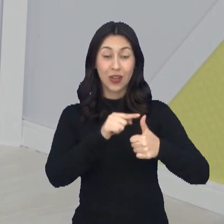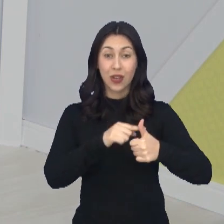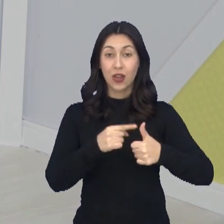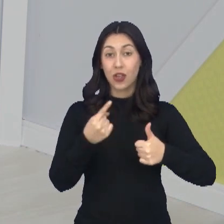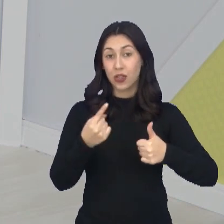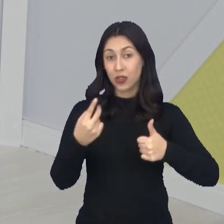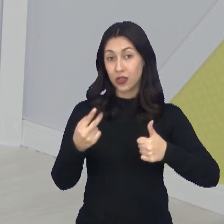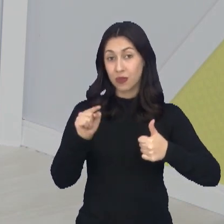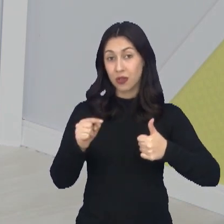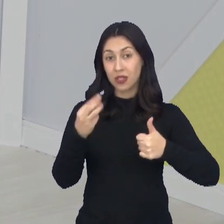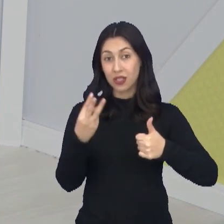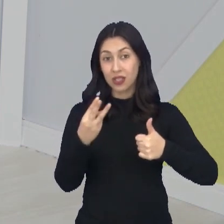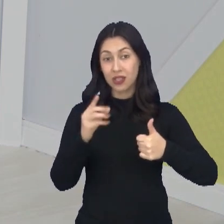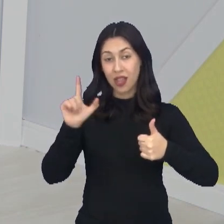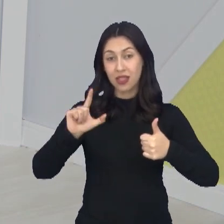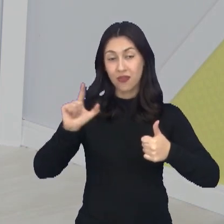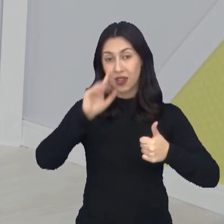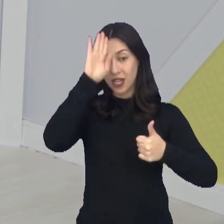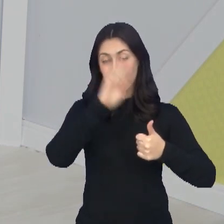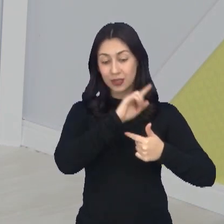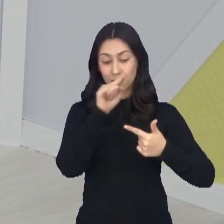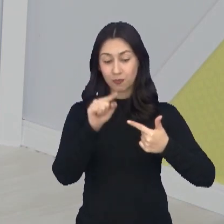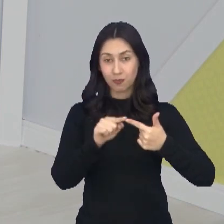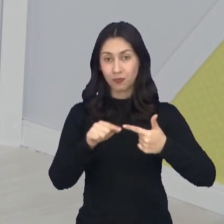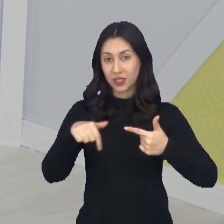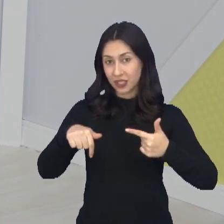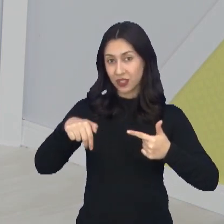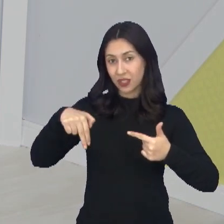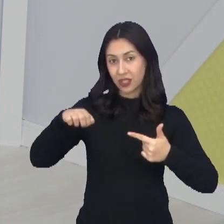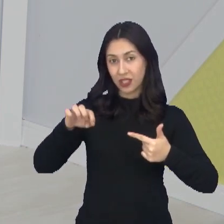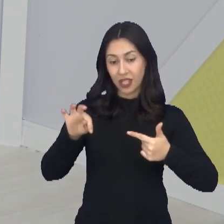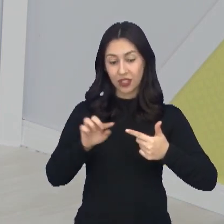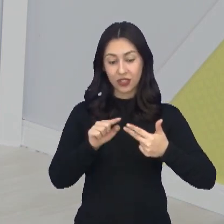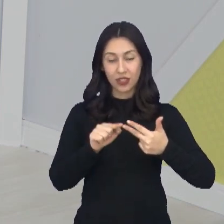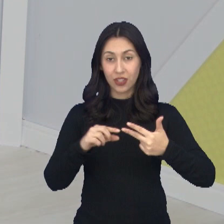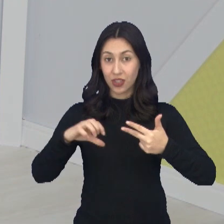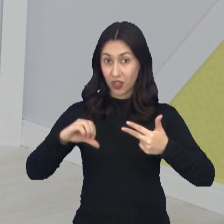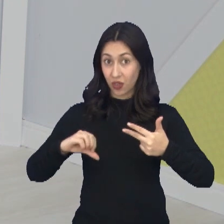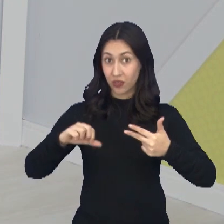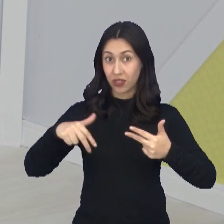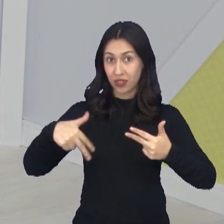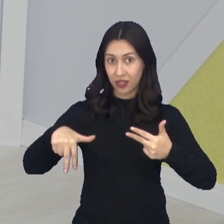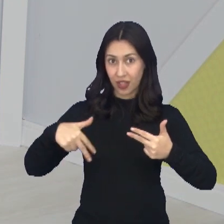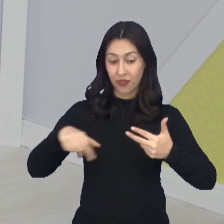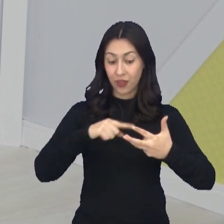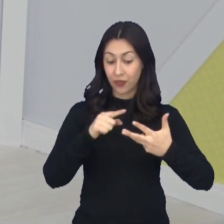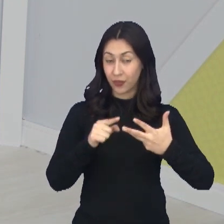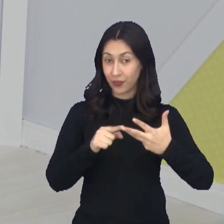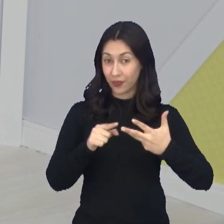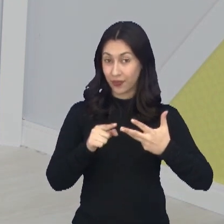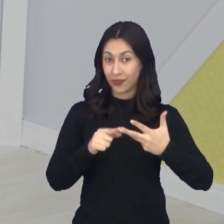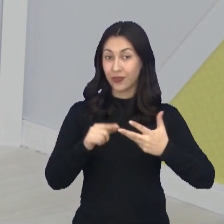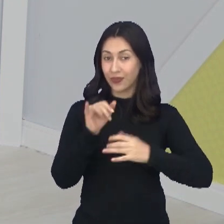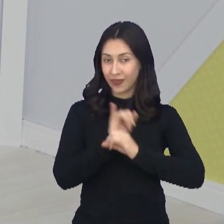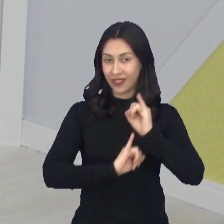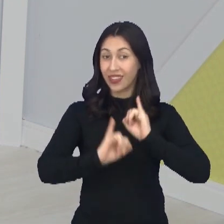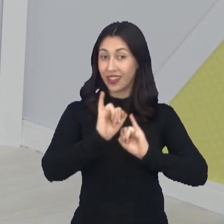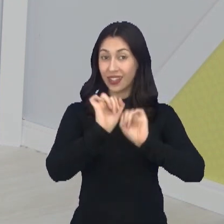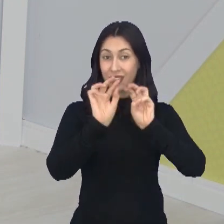canal 12.3 em TV aberta, além do canal 7 da NET e 9 da Vivo TV. Estamos também na internet